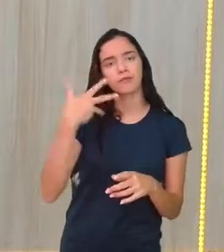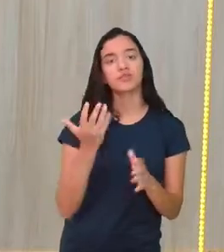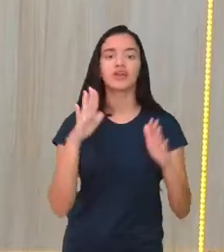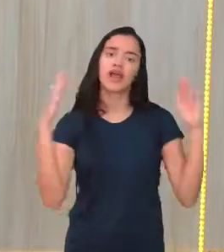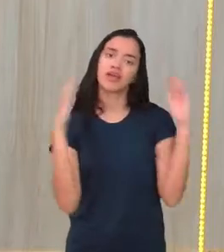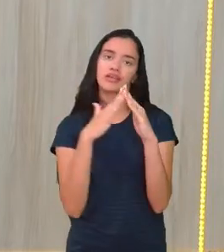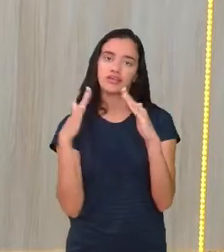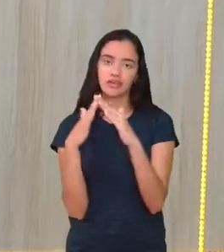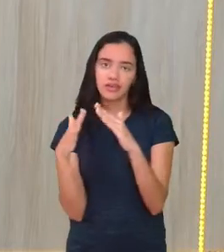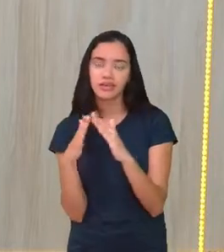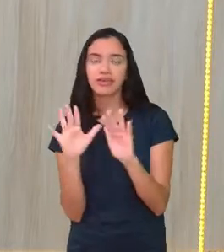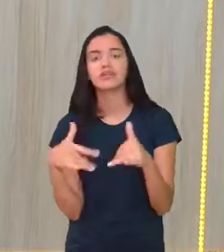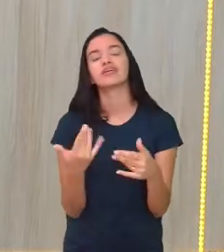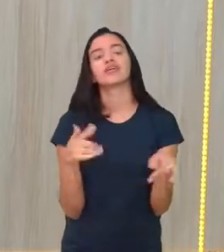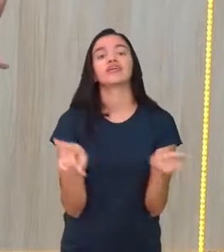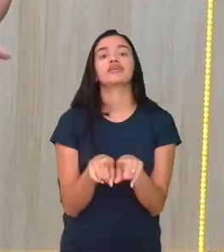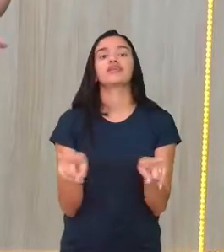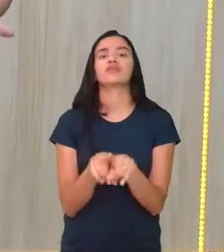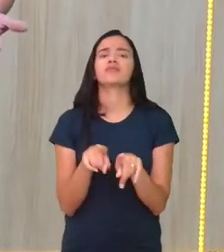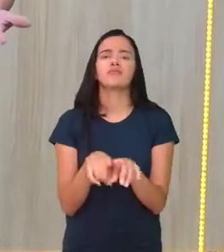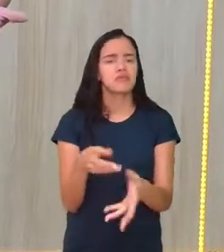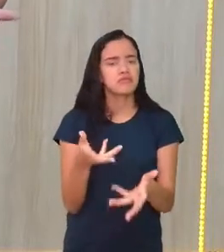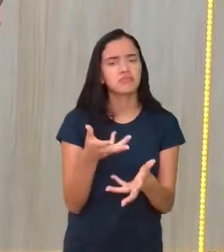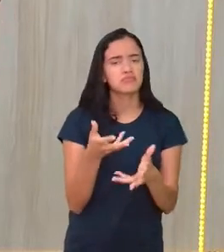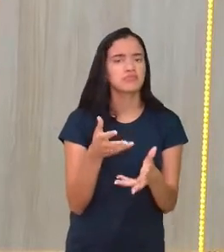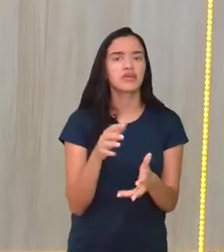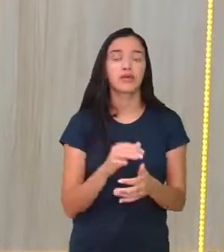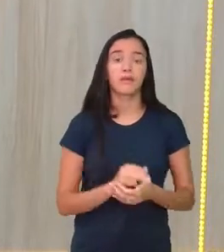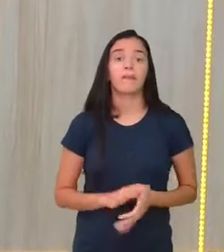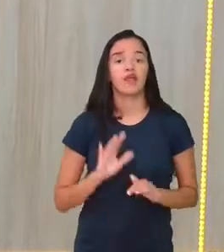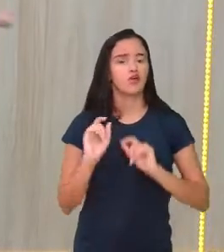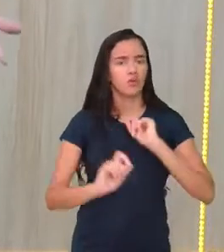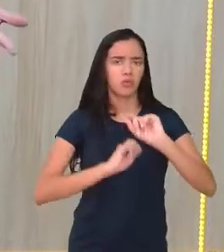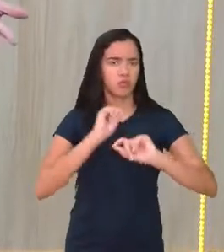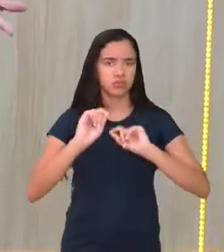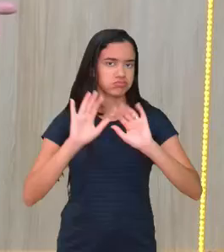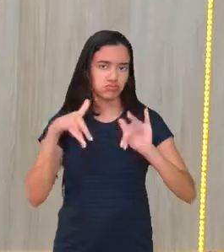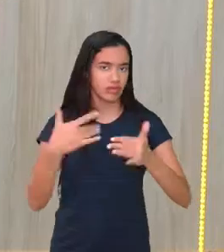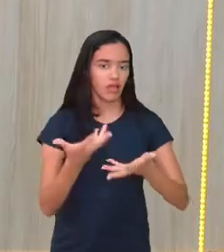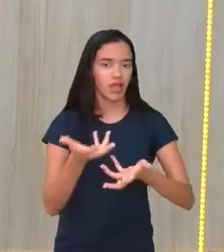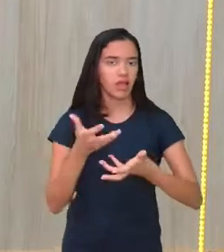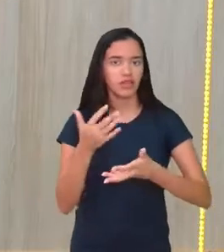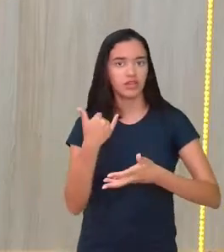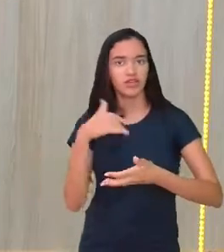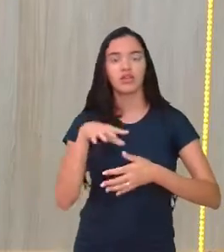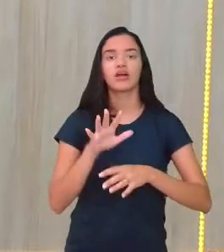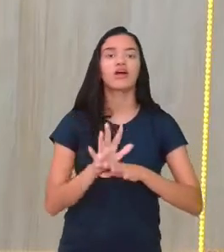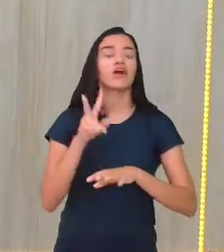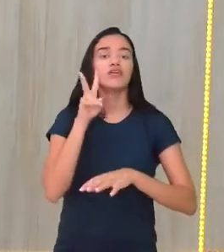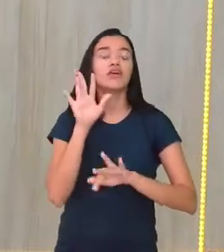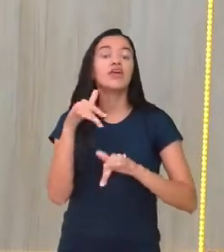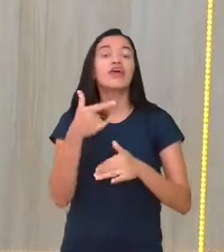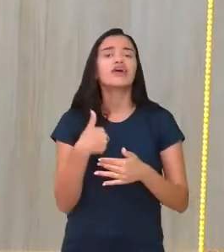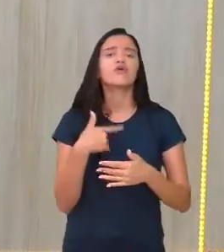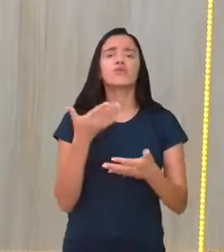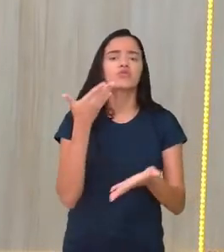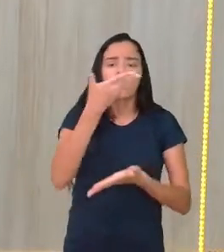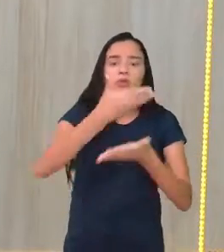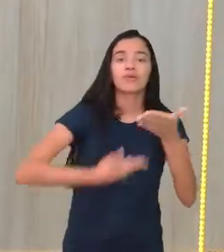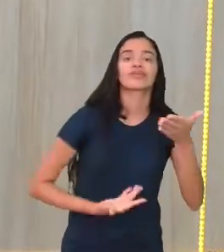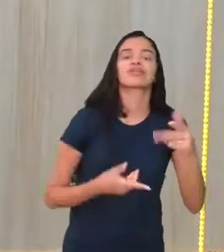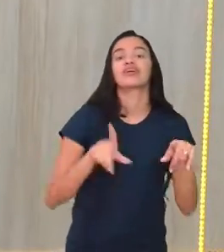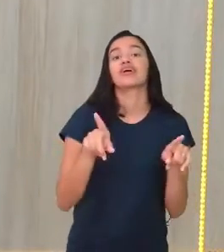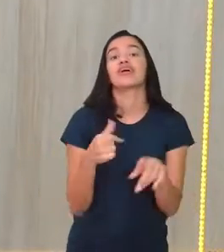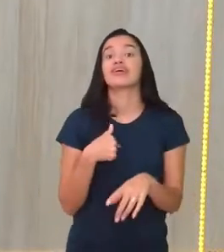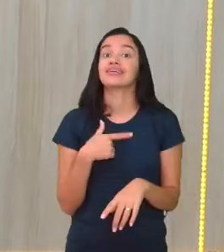bem quisesse, ouvir música na hora que bem né, entendesse, o que quisesse ouvir. Né? Porque quando você contratava uma banda, ainda tinha que ver se a